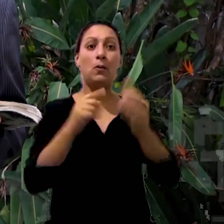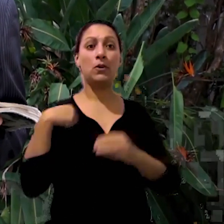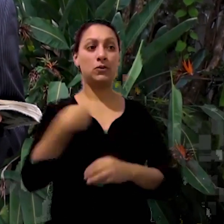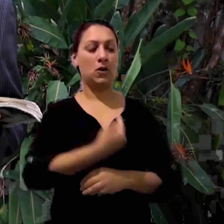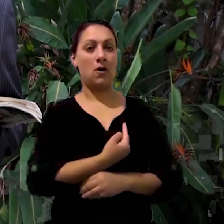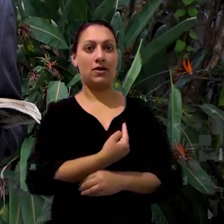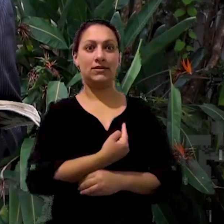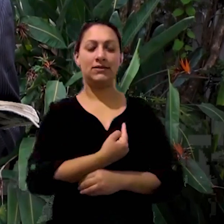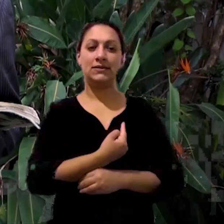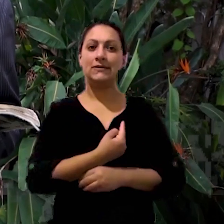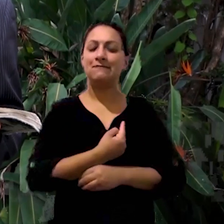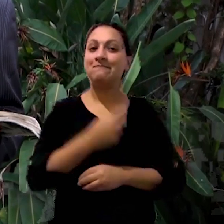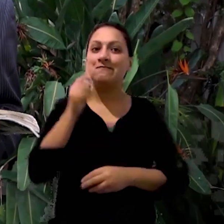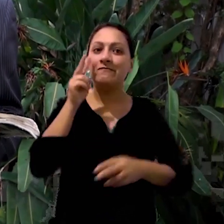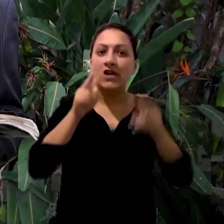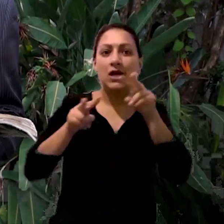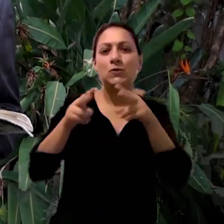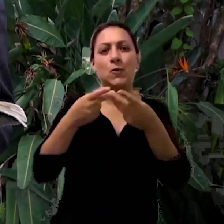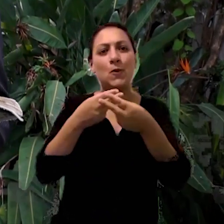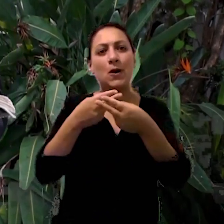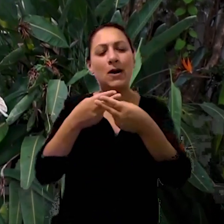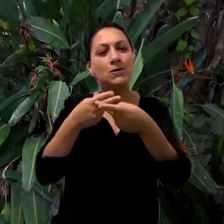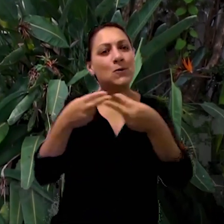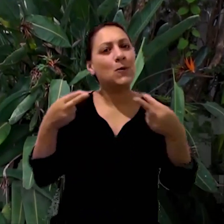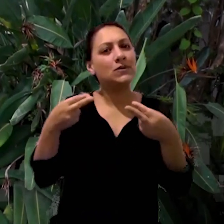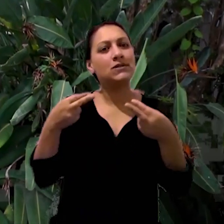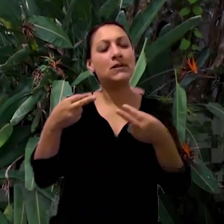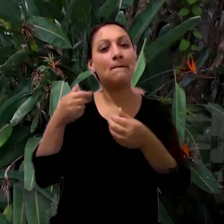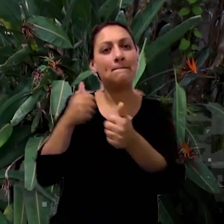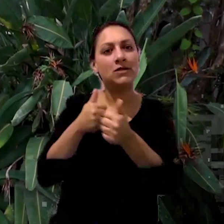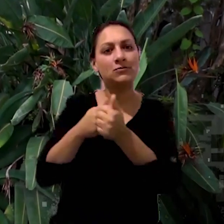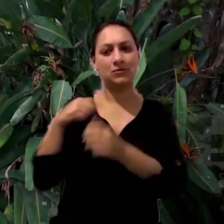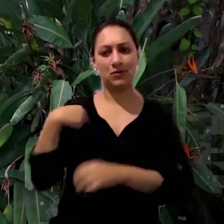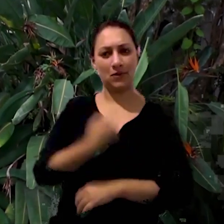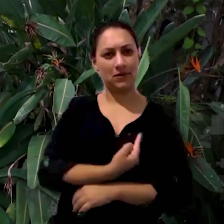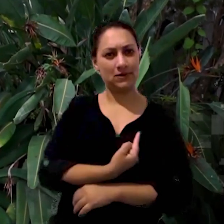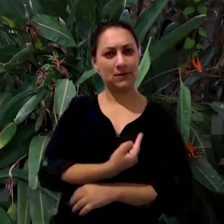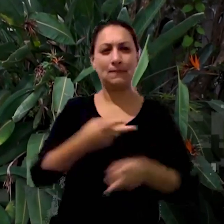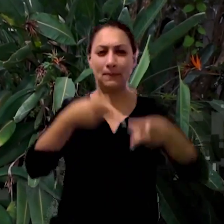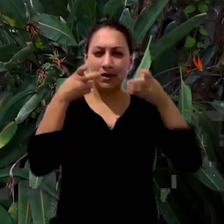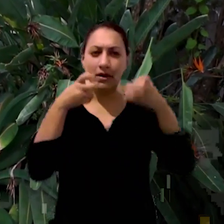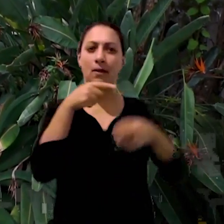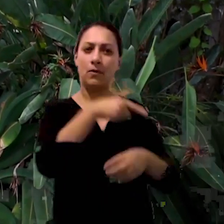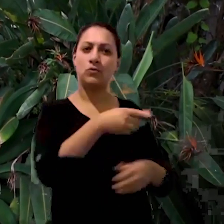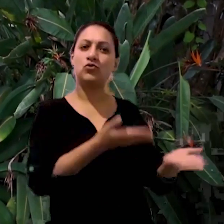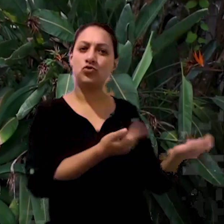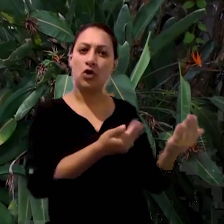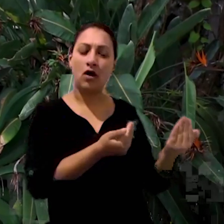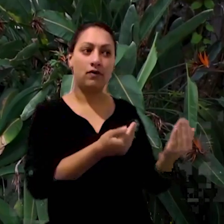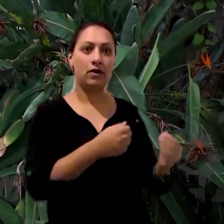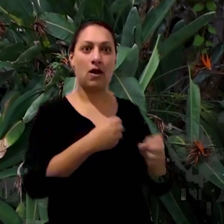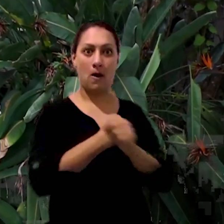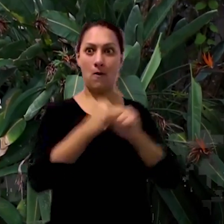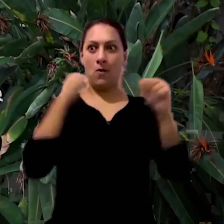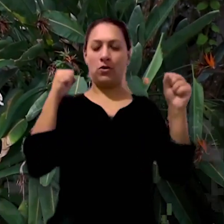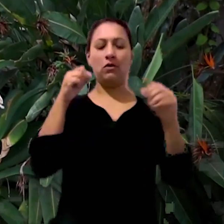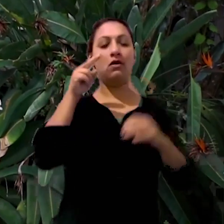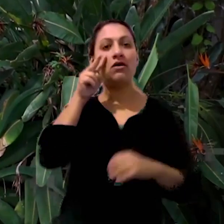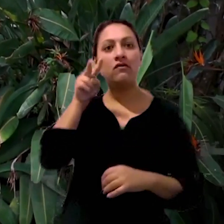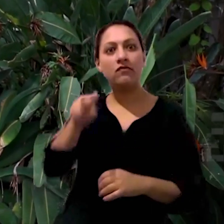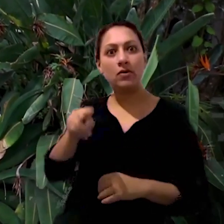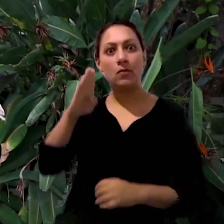nos cercam. Vimos o discípulo do profeta que, ao se levantar, se deparou com um grande exército